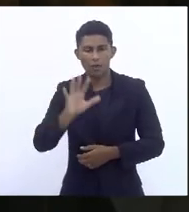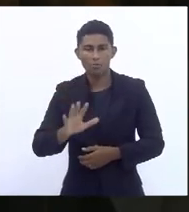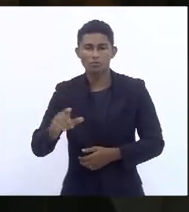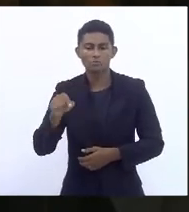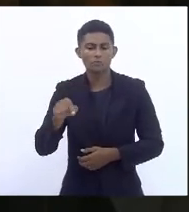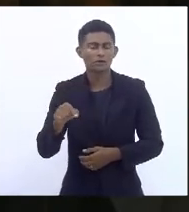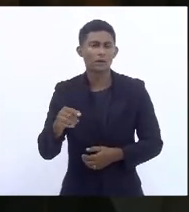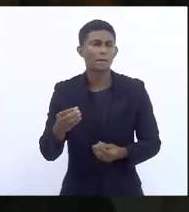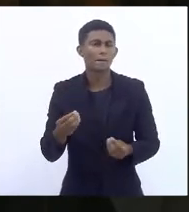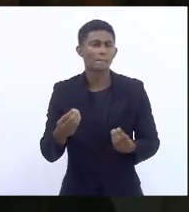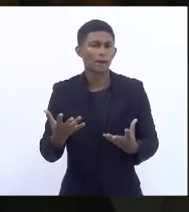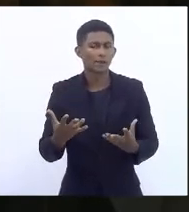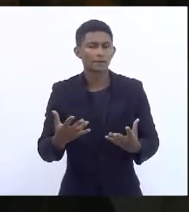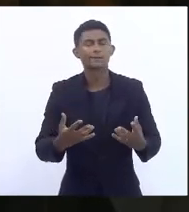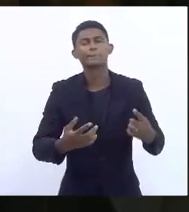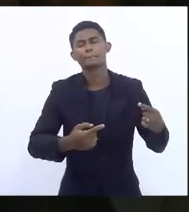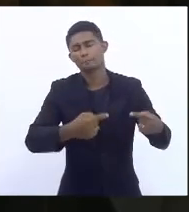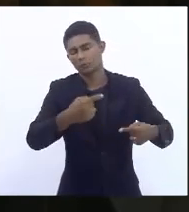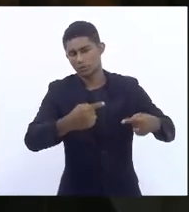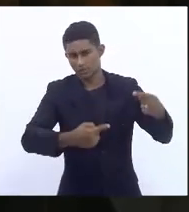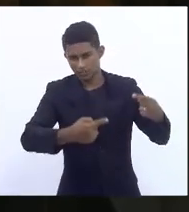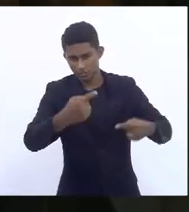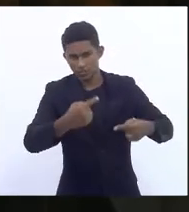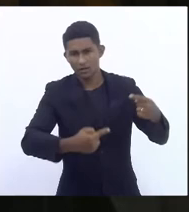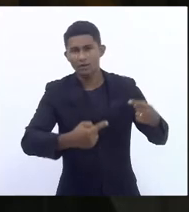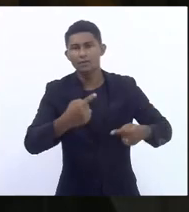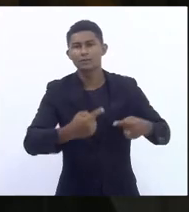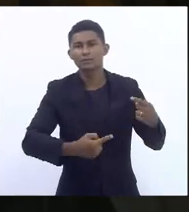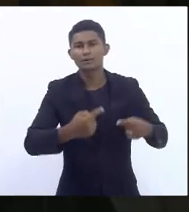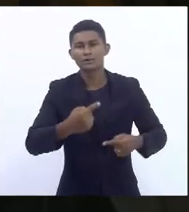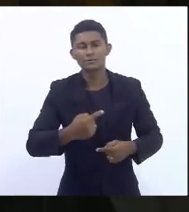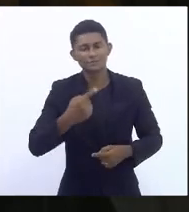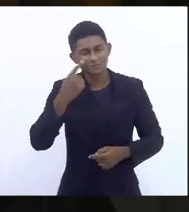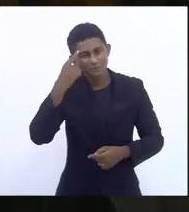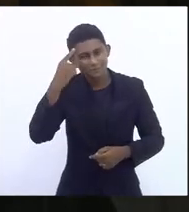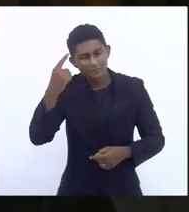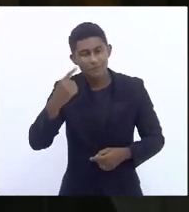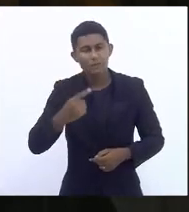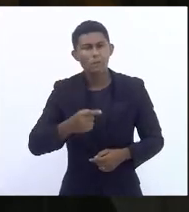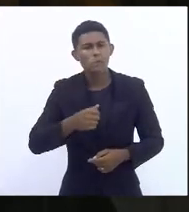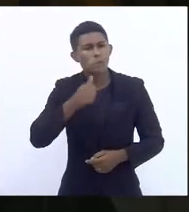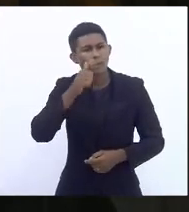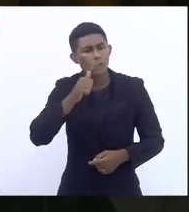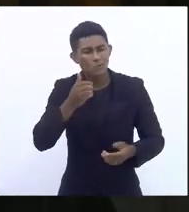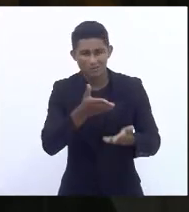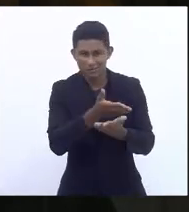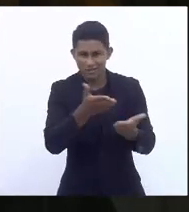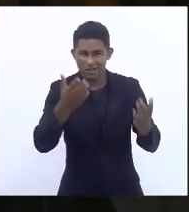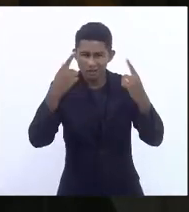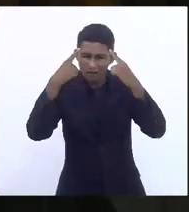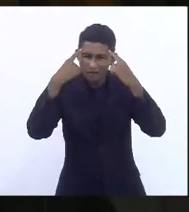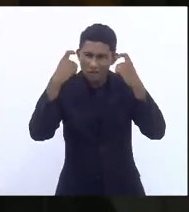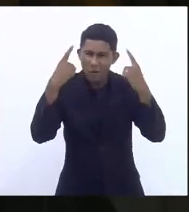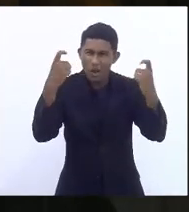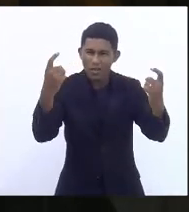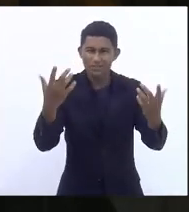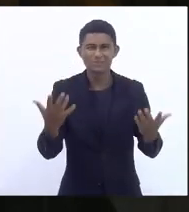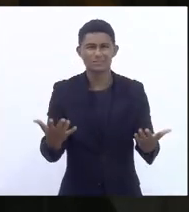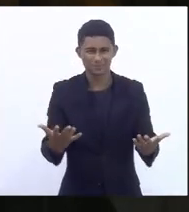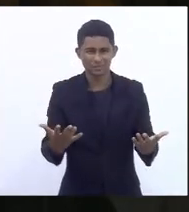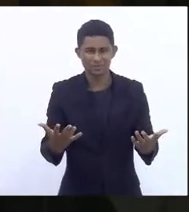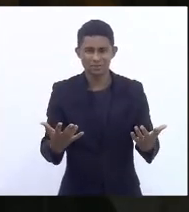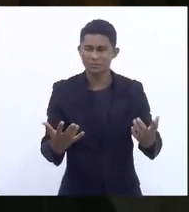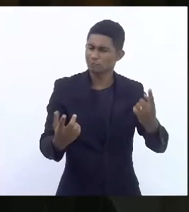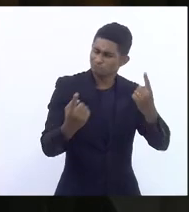às políticas de enfrentamento à violência, de cidadania e de direitos das mulheres. Isso porque